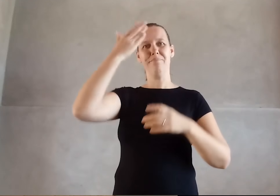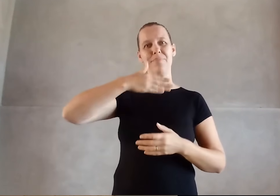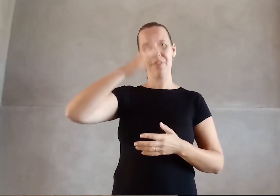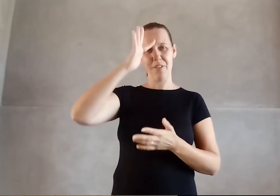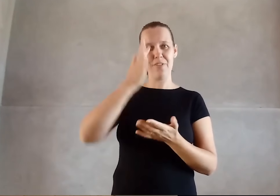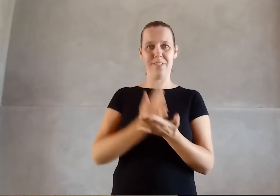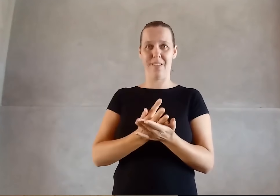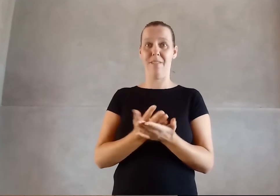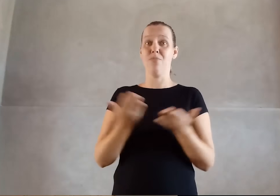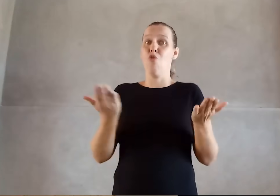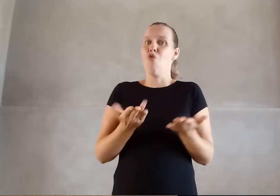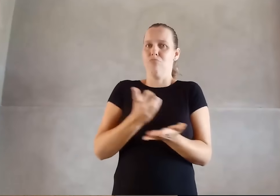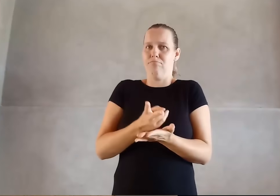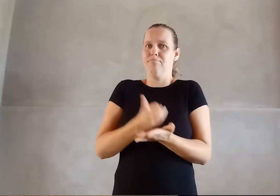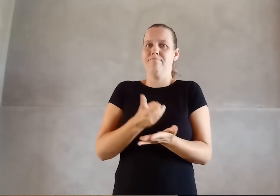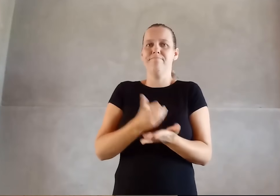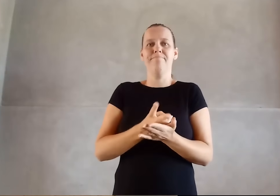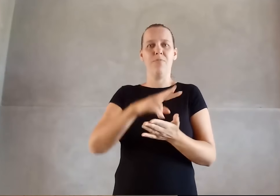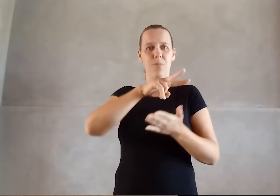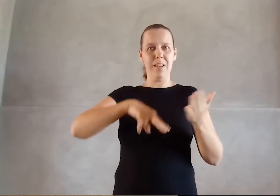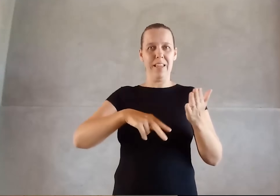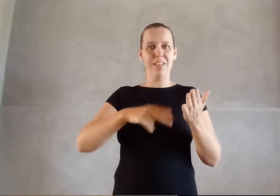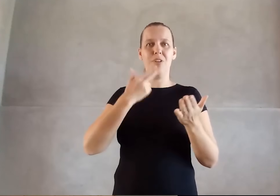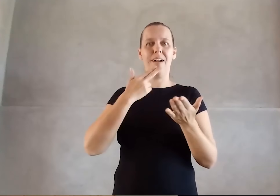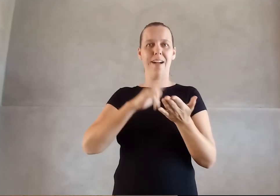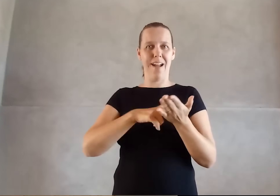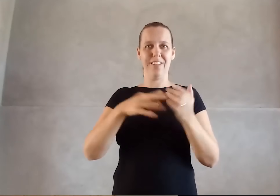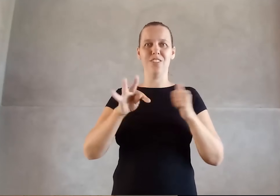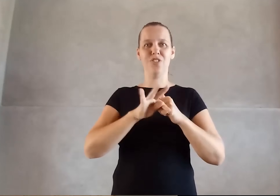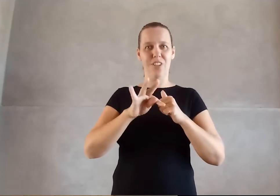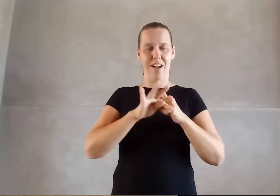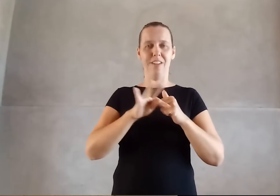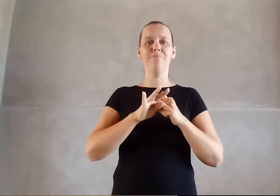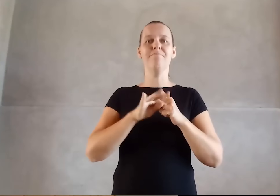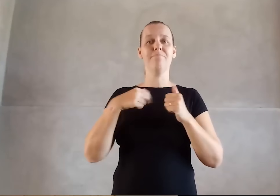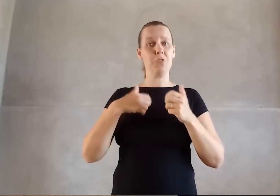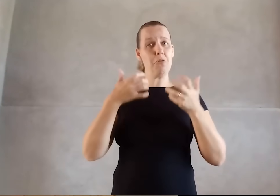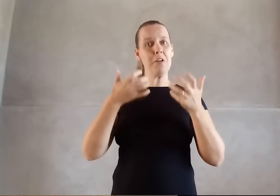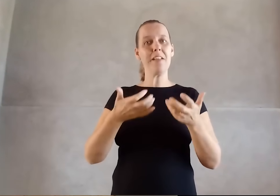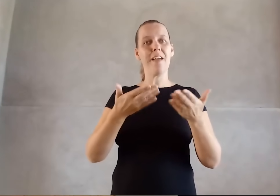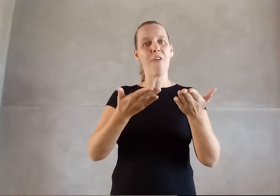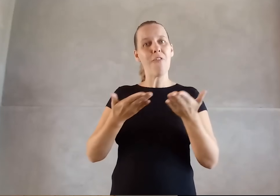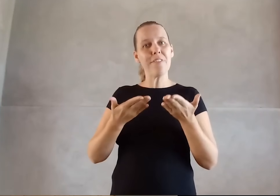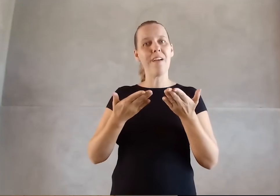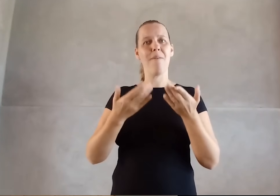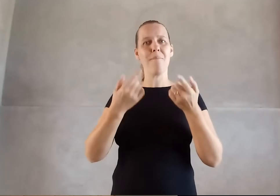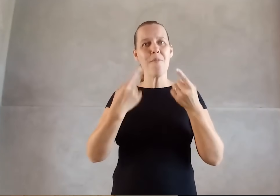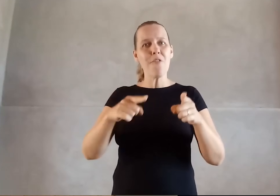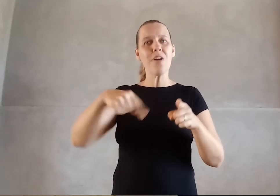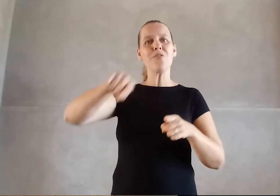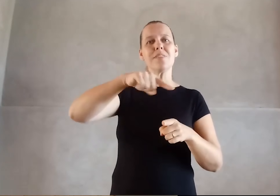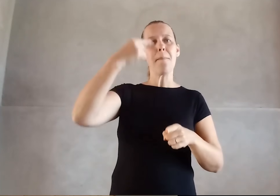vivendo. Semana passada nós falamos sobre provação e hoje nós vamos continuar falando sobre isso lá na carta